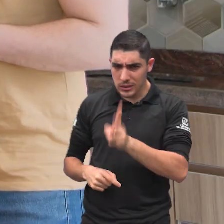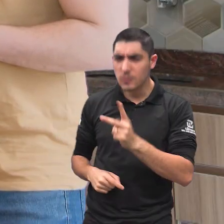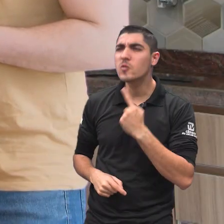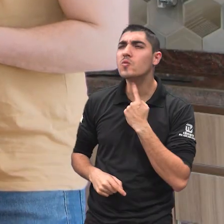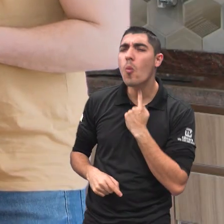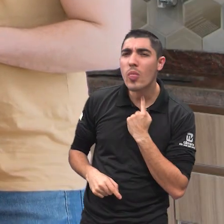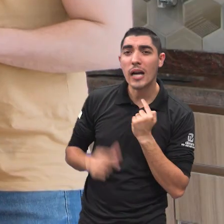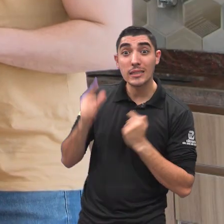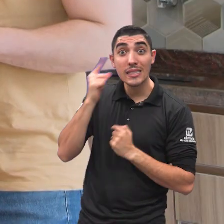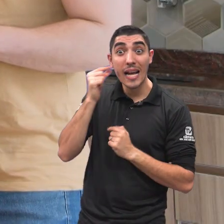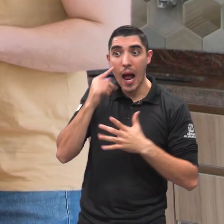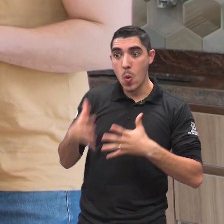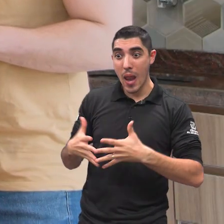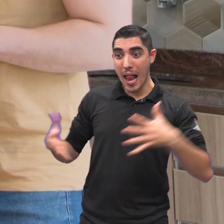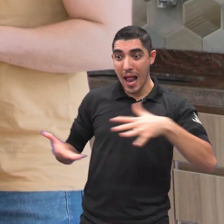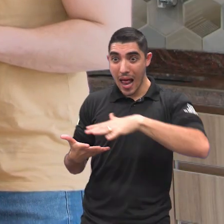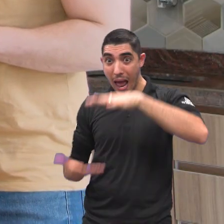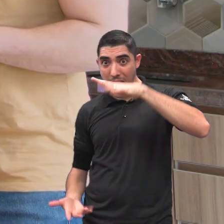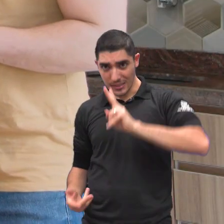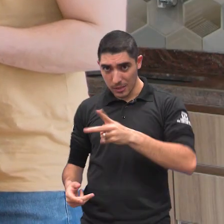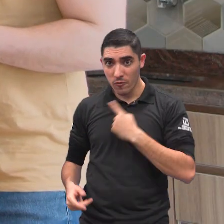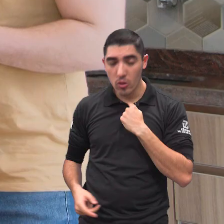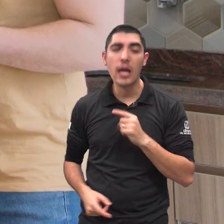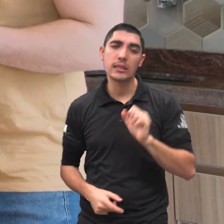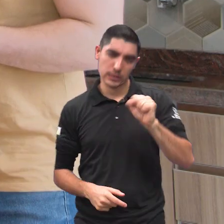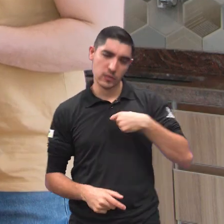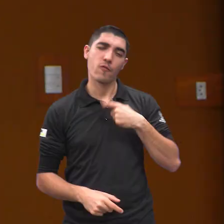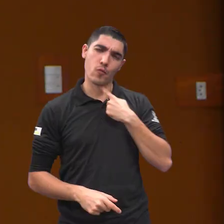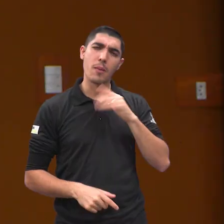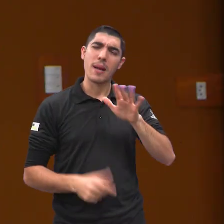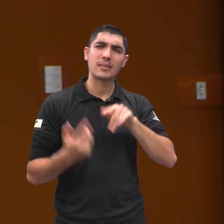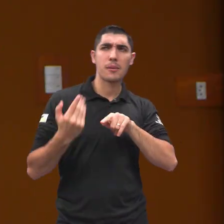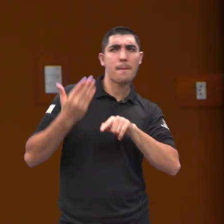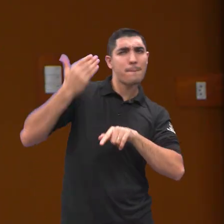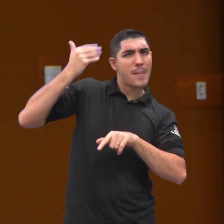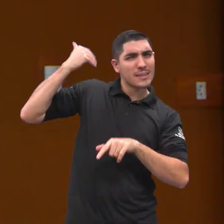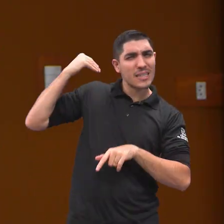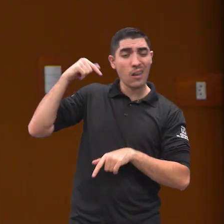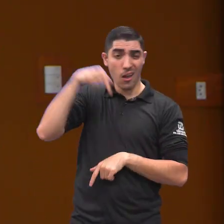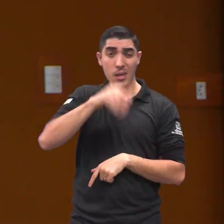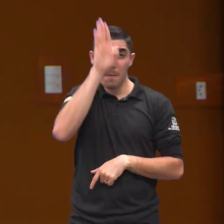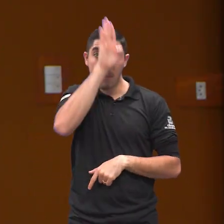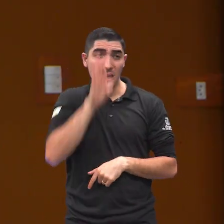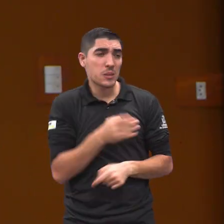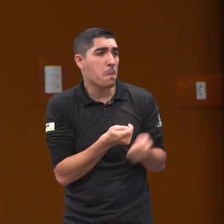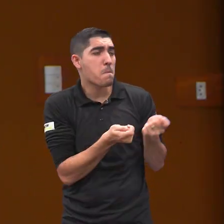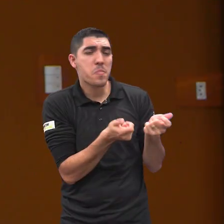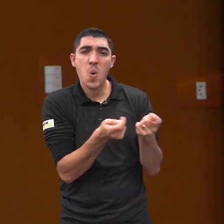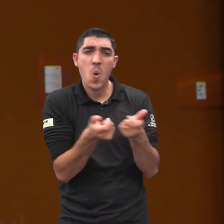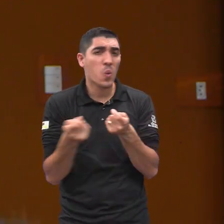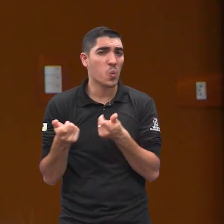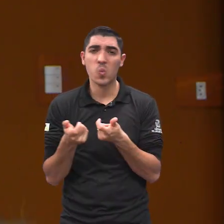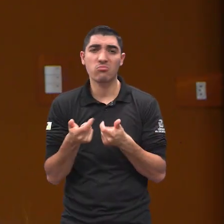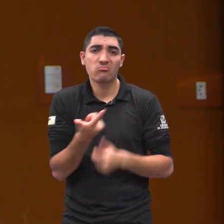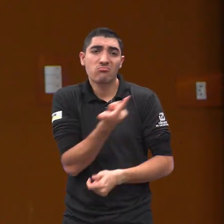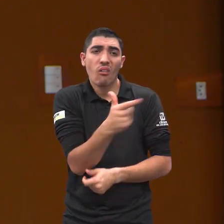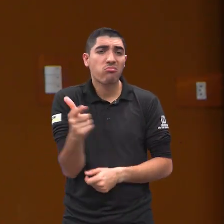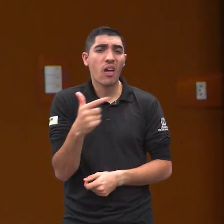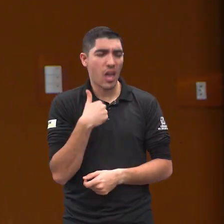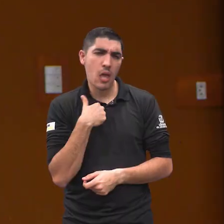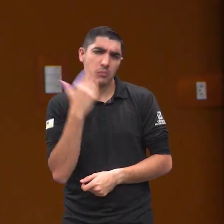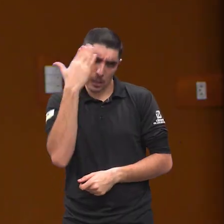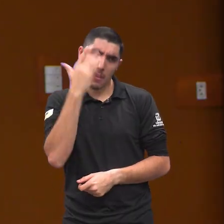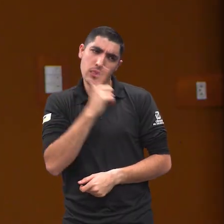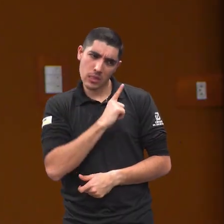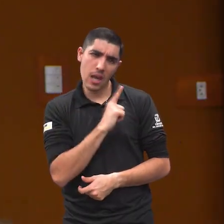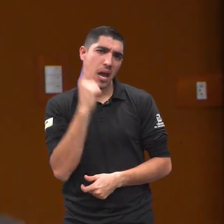teve vontade de ter um gatão desse tamanhão, dessa raça? Sempre tive, mas há uns anos atrás não era comum no Brasil, né? A gente não via, a gente sabia